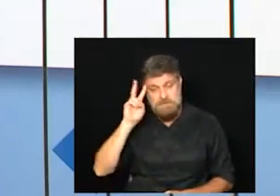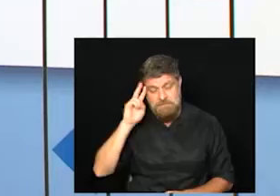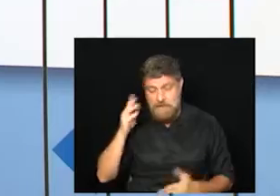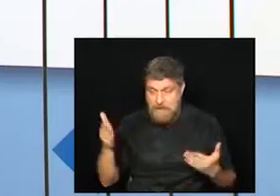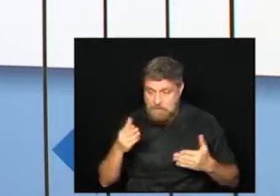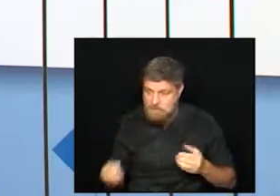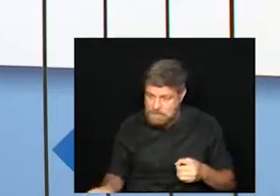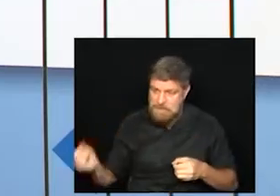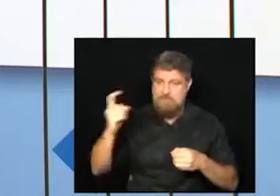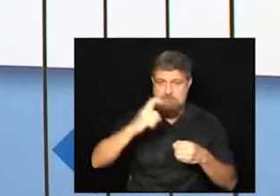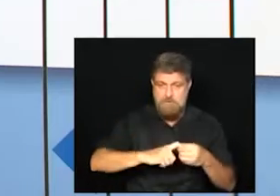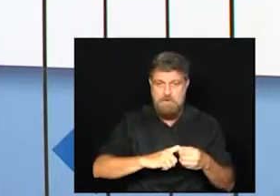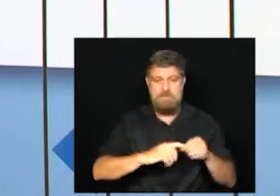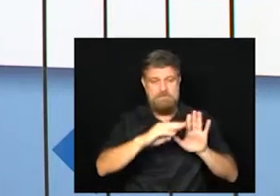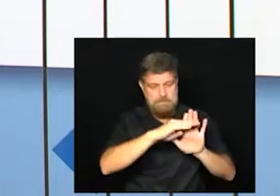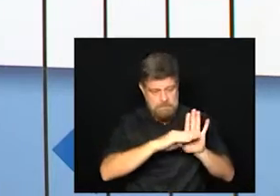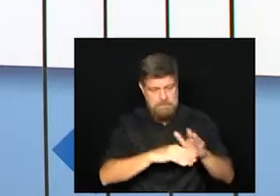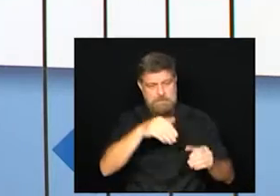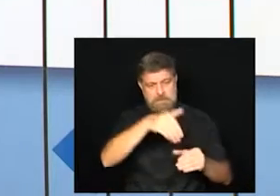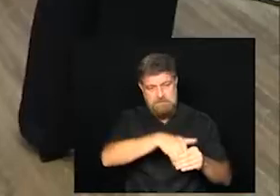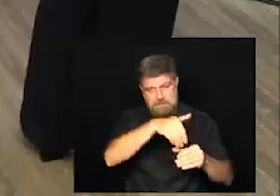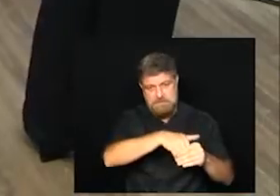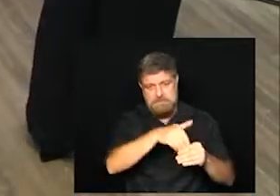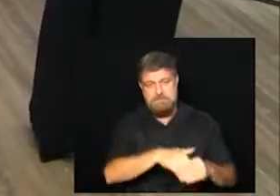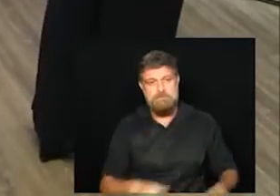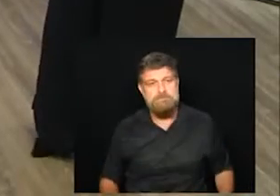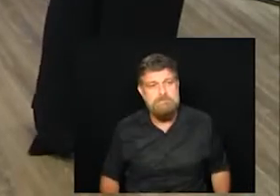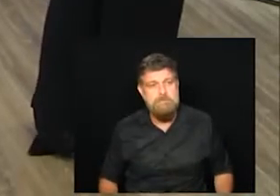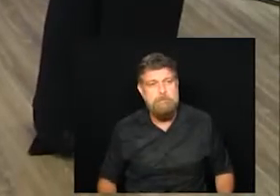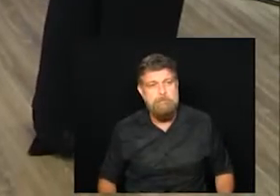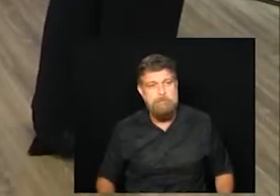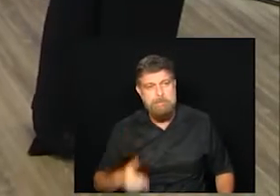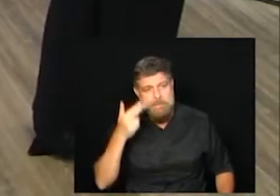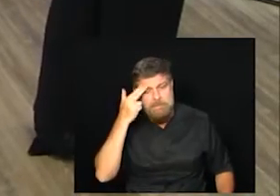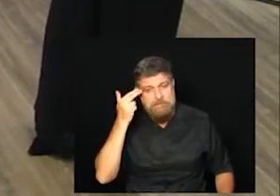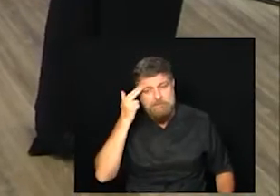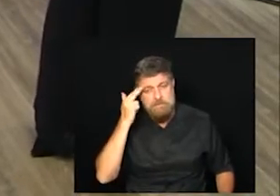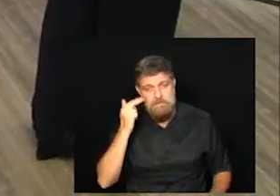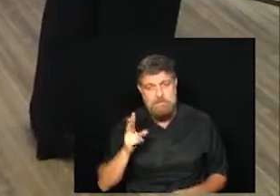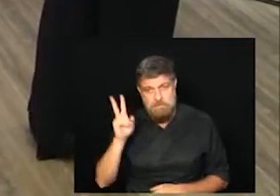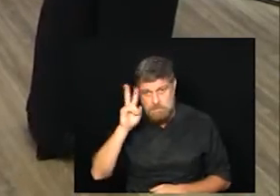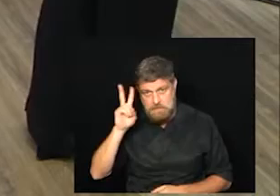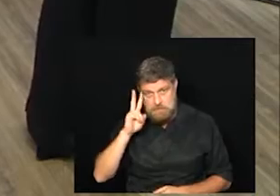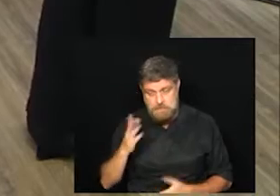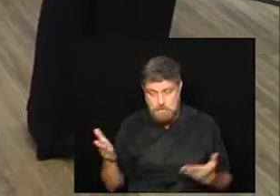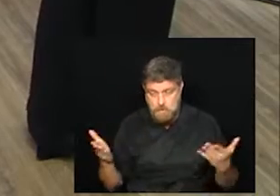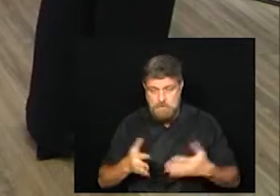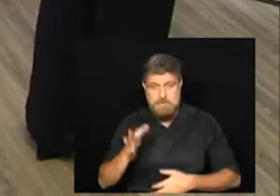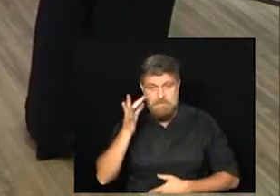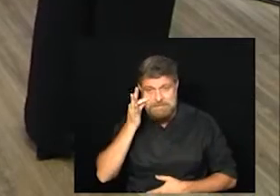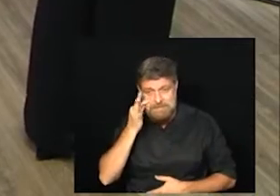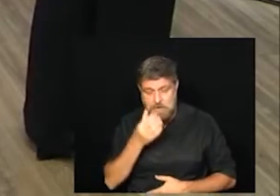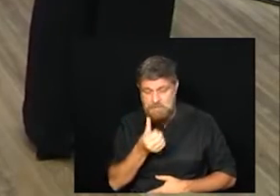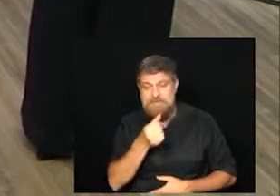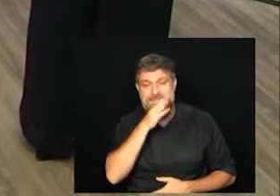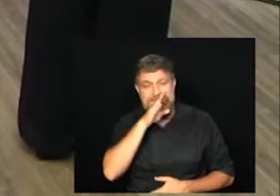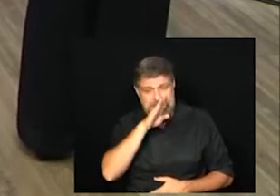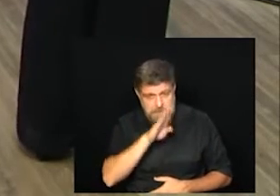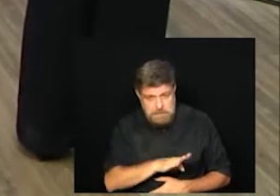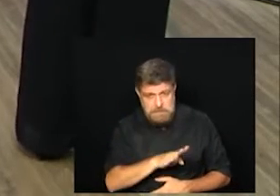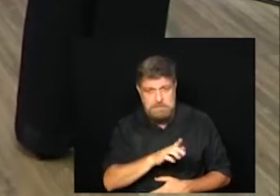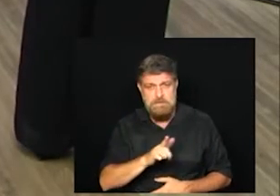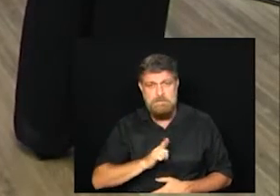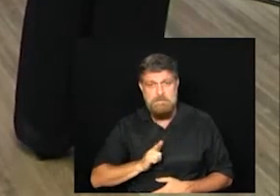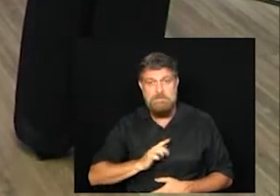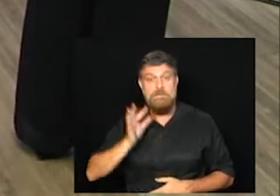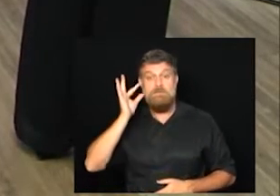entram novamente em votação. Gabriel, lembrando que a reunião, então, hoje, ao vivo, 6 horas da tarde, de